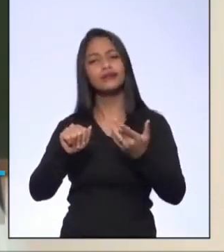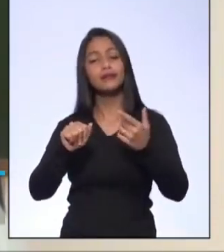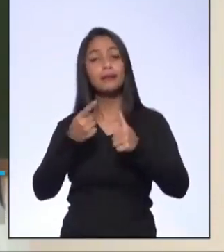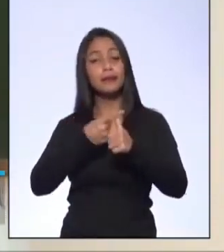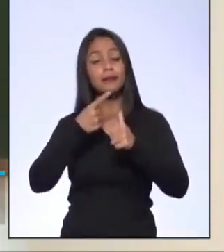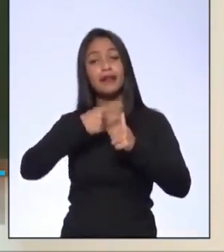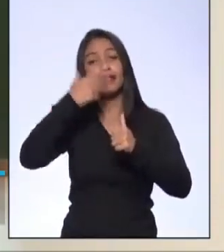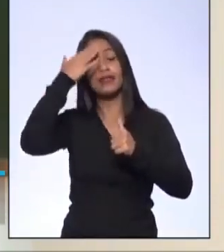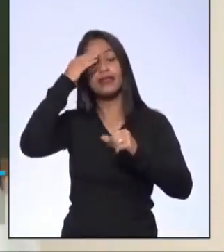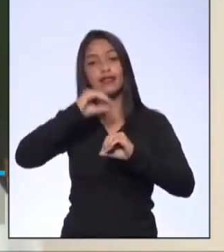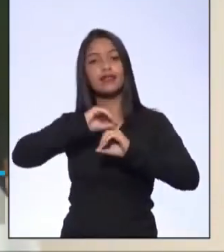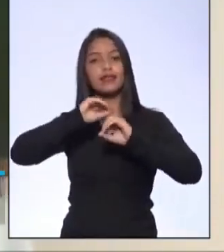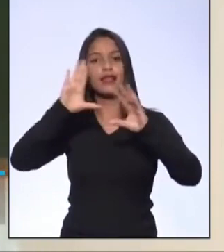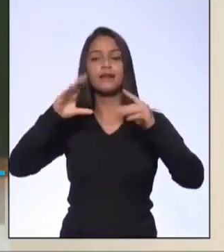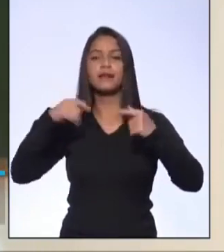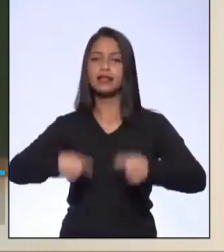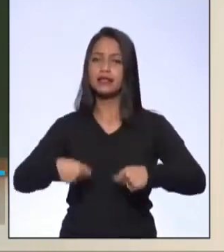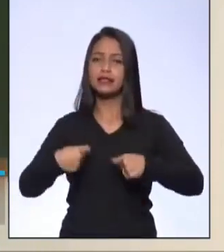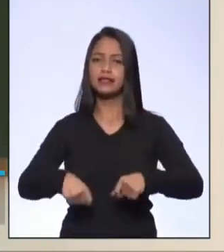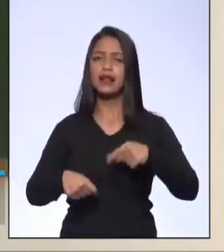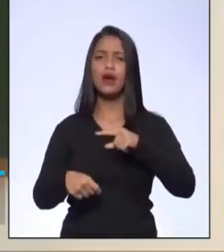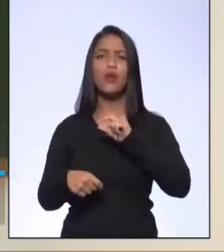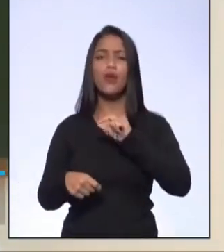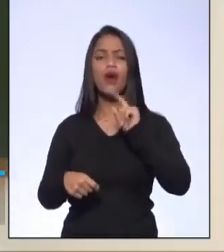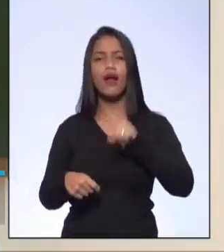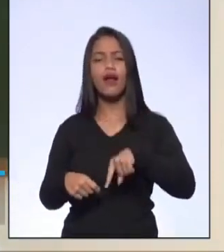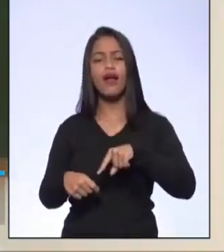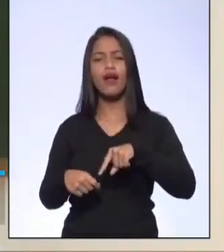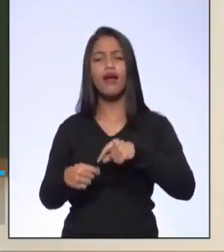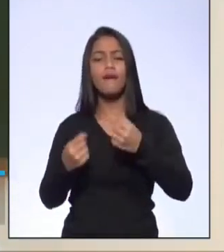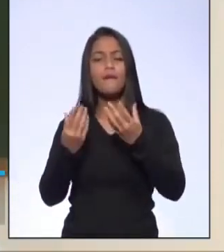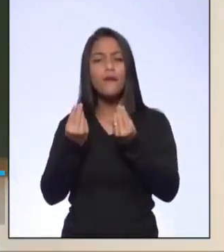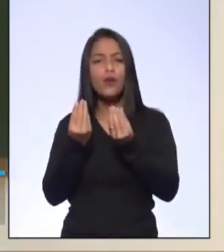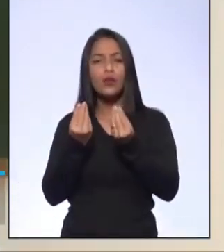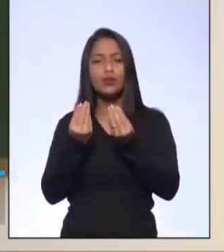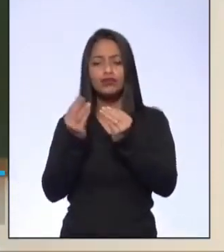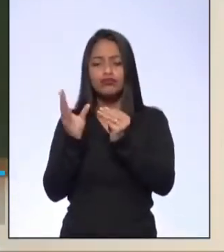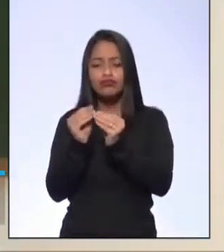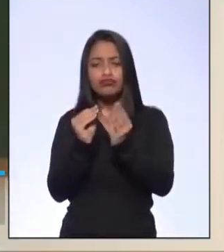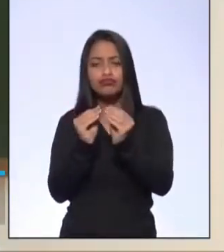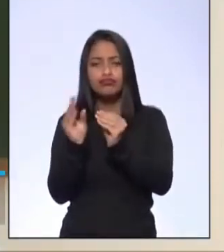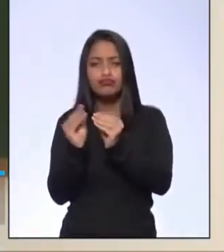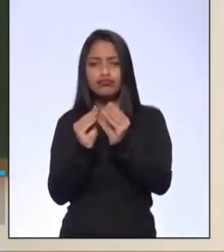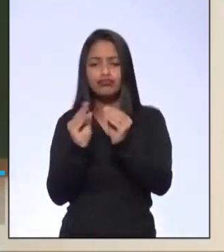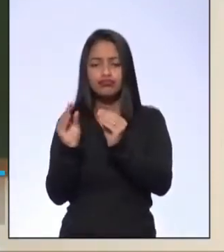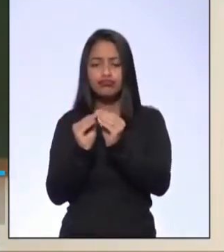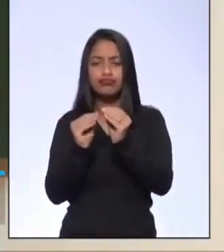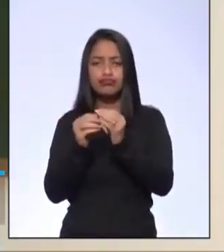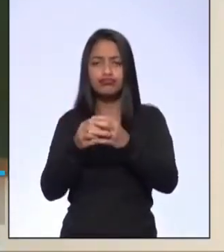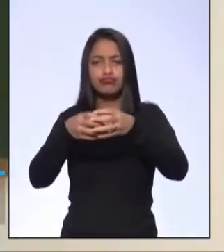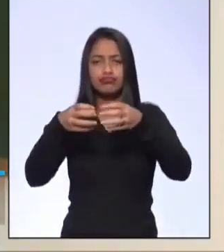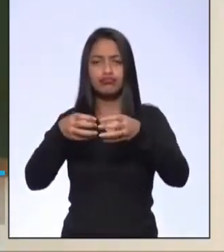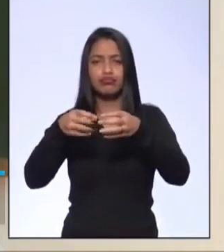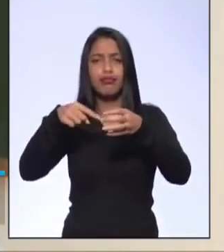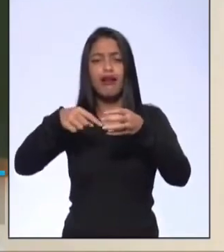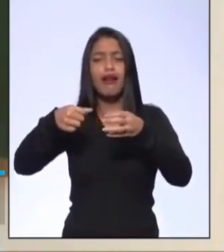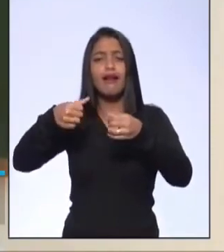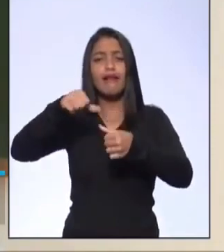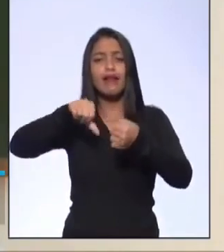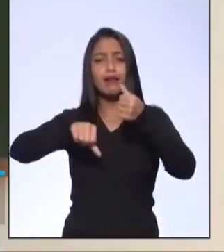bom? A glândula, ela vai ser um conjunto de tecidos que vai liberar algumas substâncias